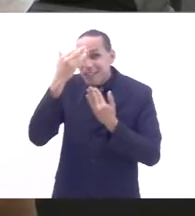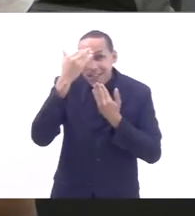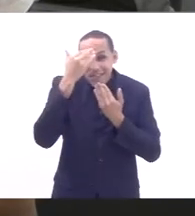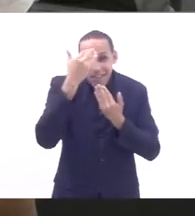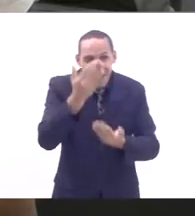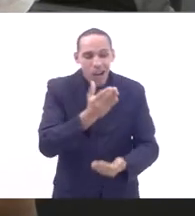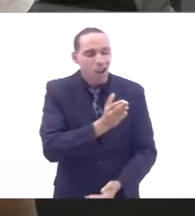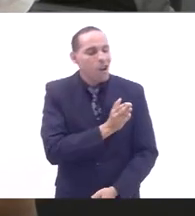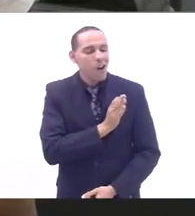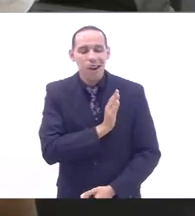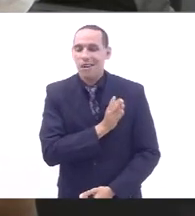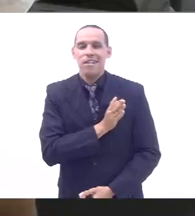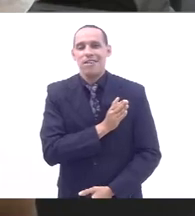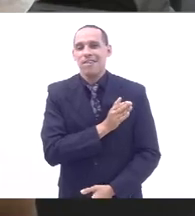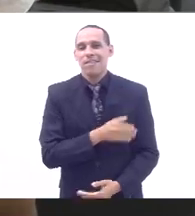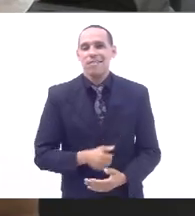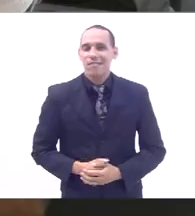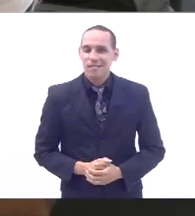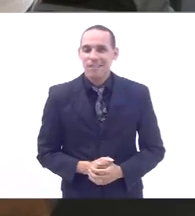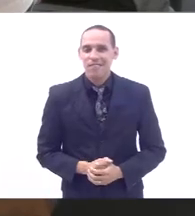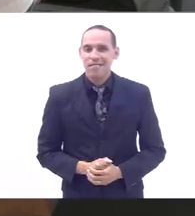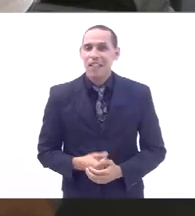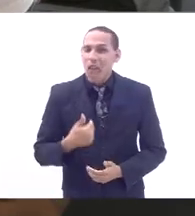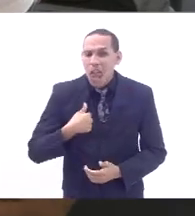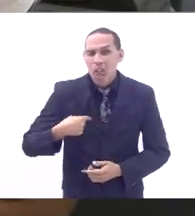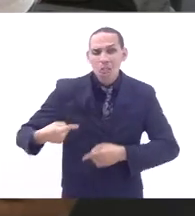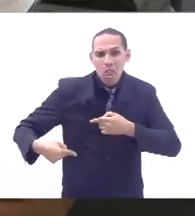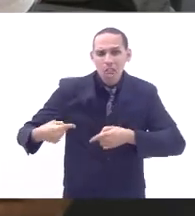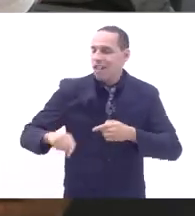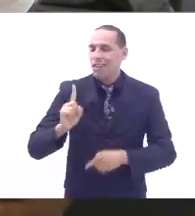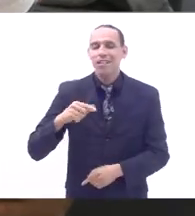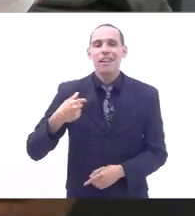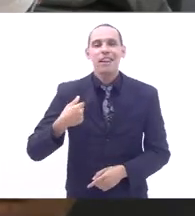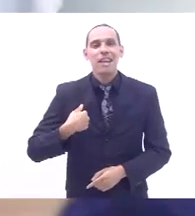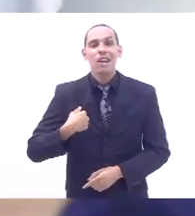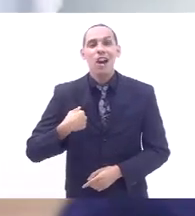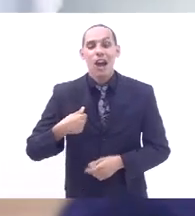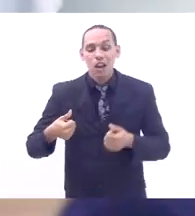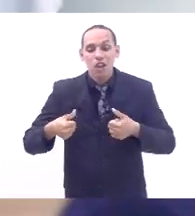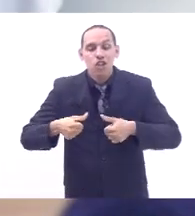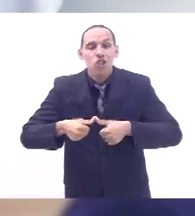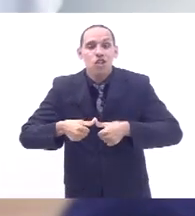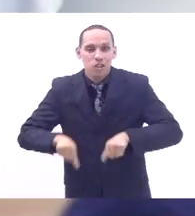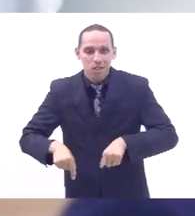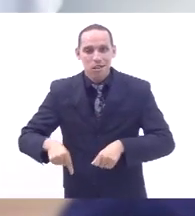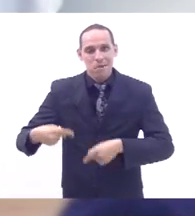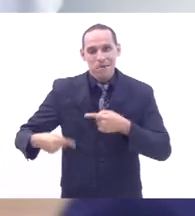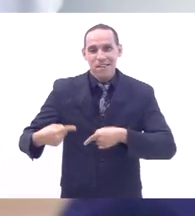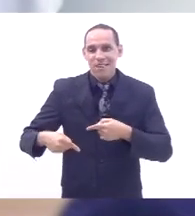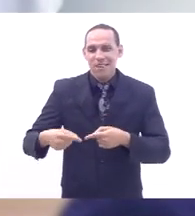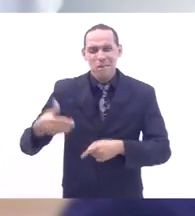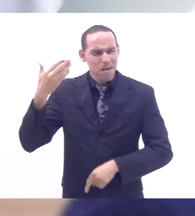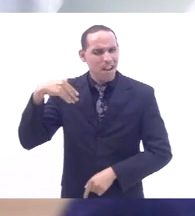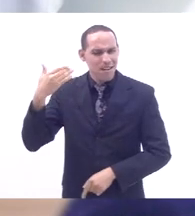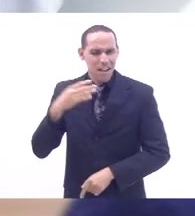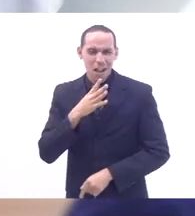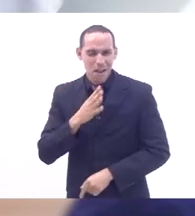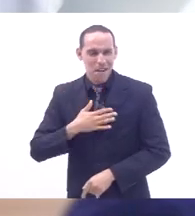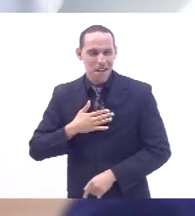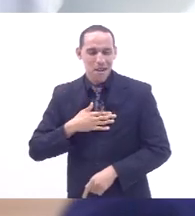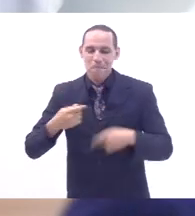fundo do coração. Não sou político, eu tô político, é diferente. Vocês tinham que ter me conhecido